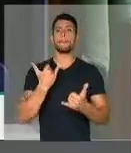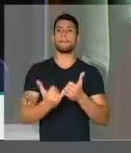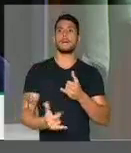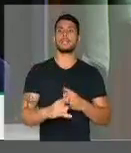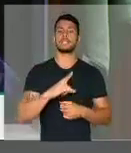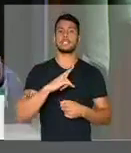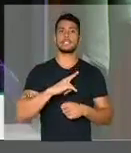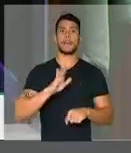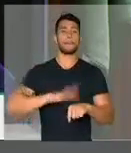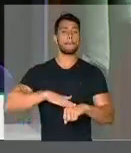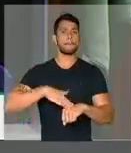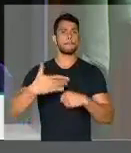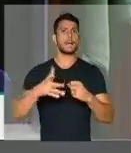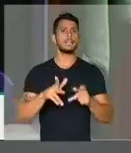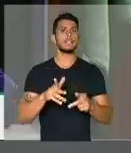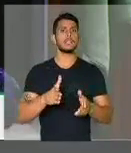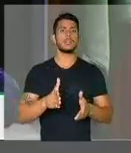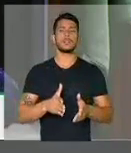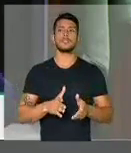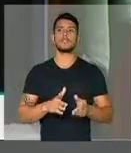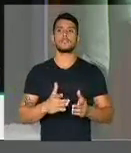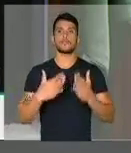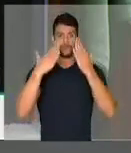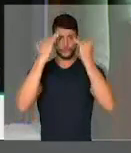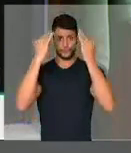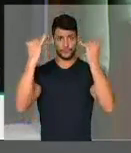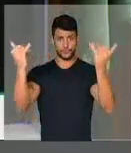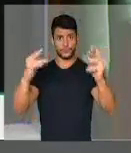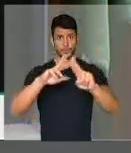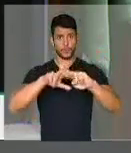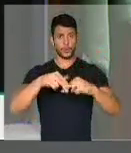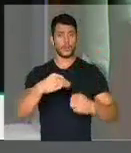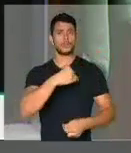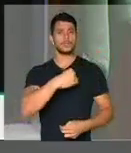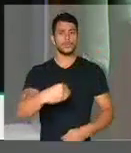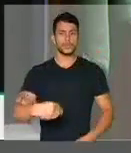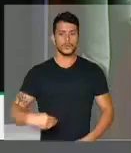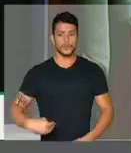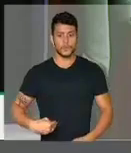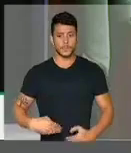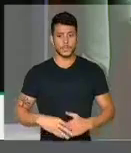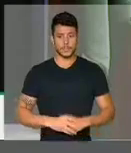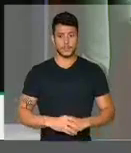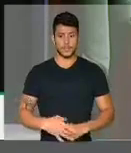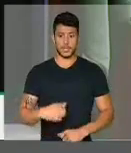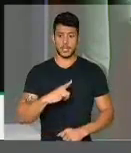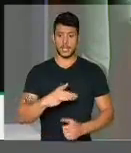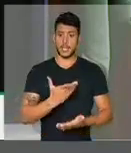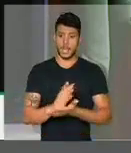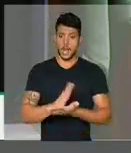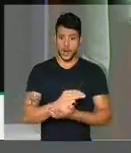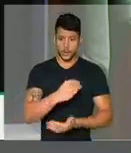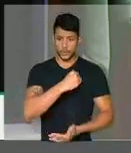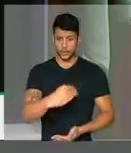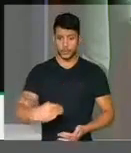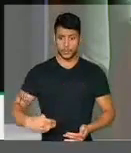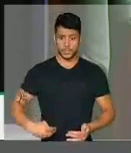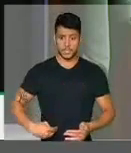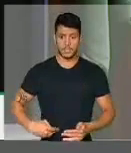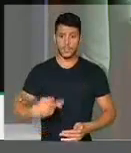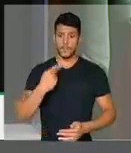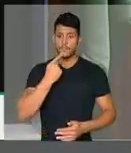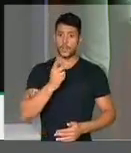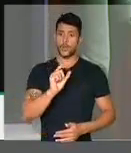obtenção de popularidade por parte de ministros do Supremo Tribunal Federal. Há ministros do Supremo Tribunal Federal